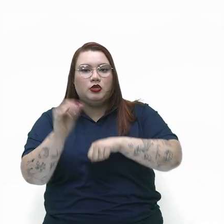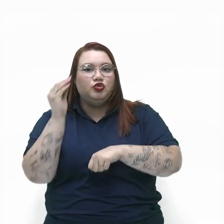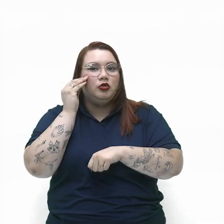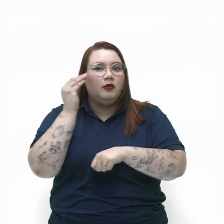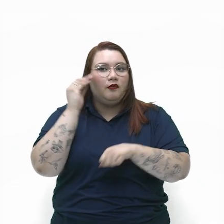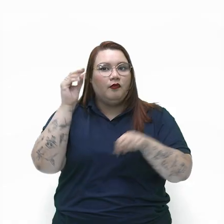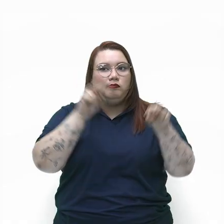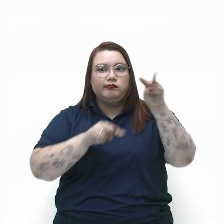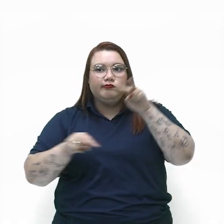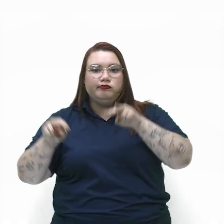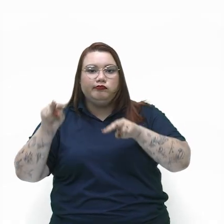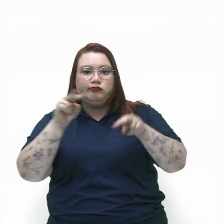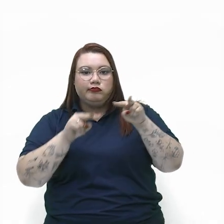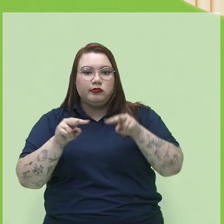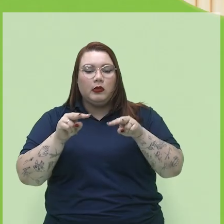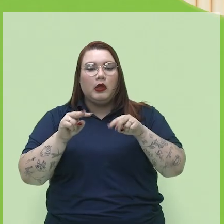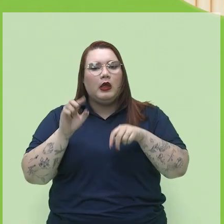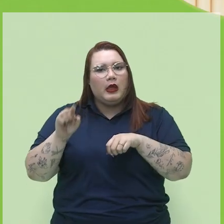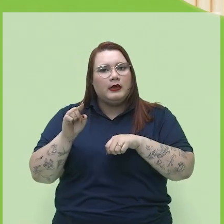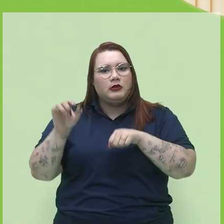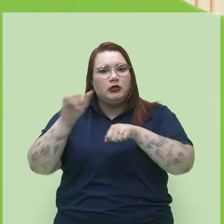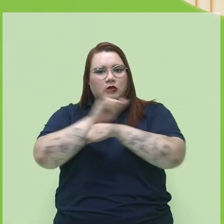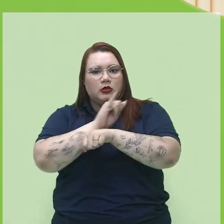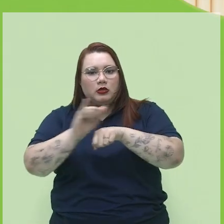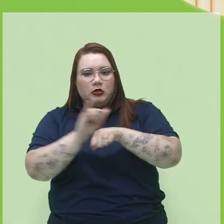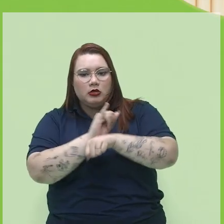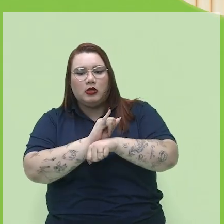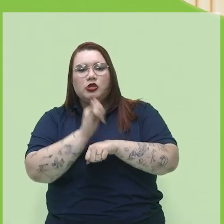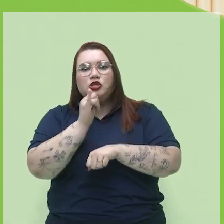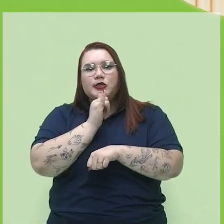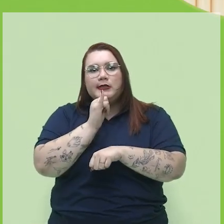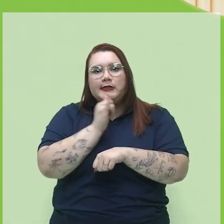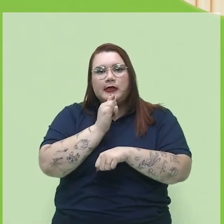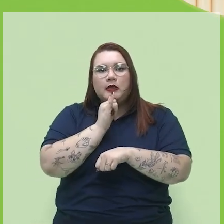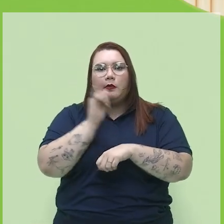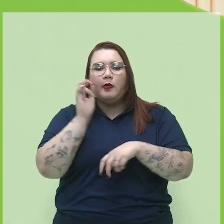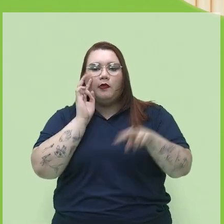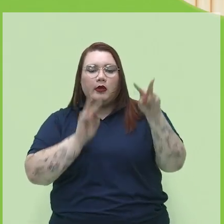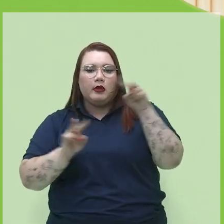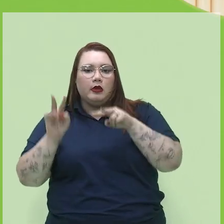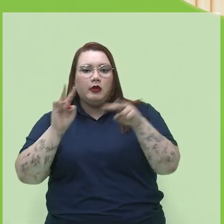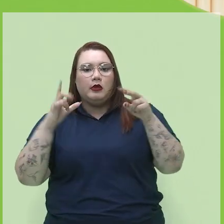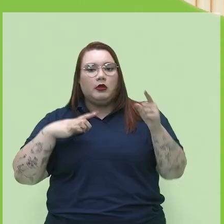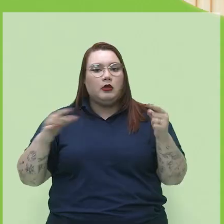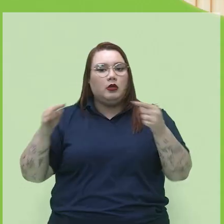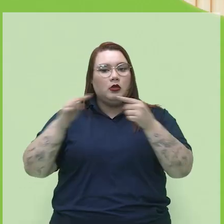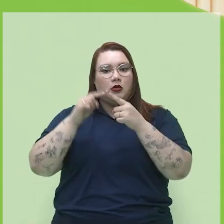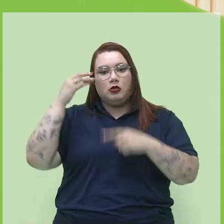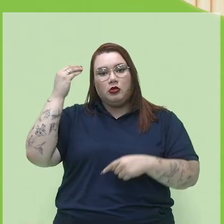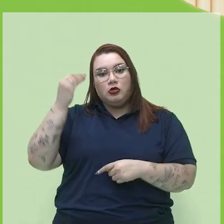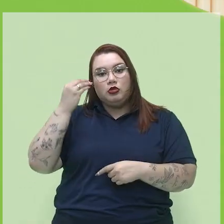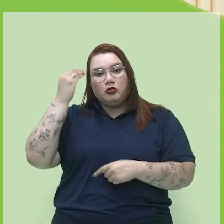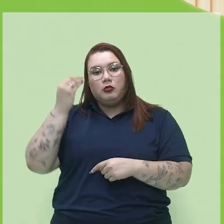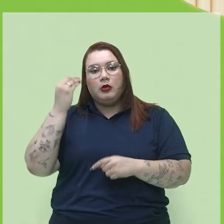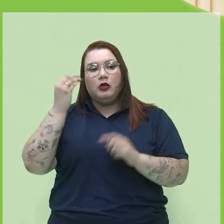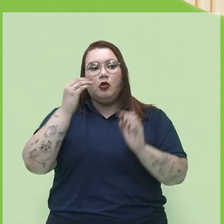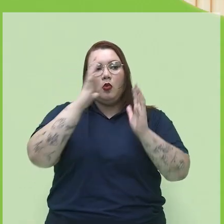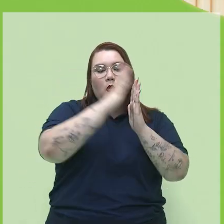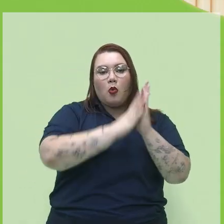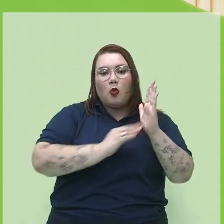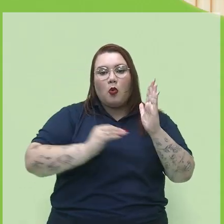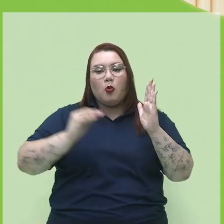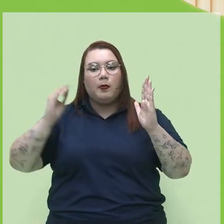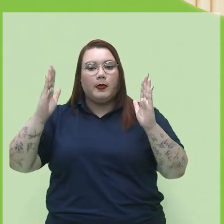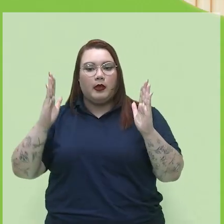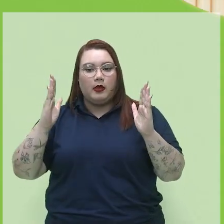de simulação e visualização. Essas ferramentas de simulação, né, elas são baseadas em experimentos que